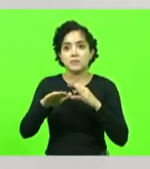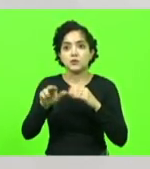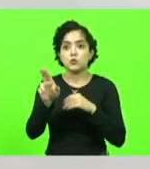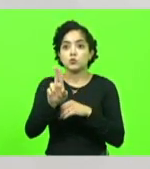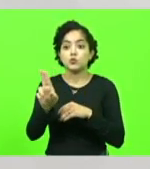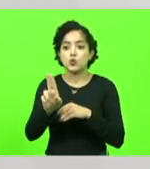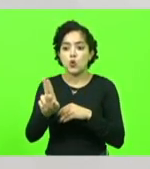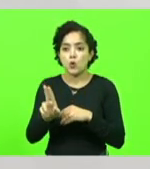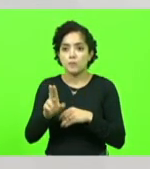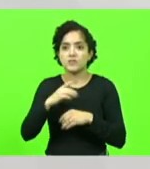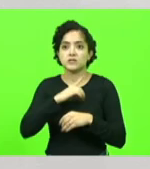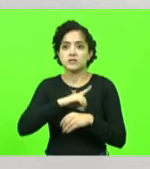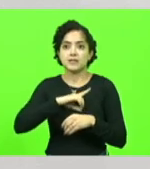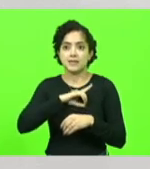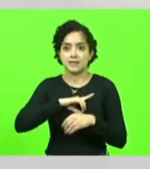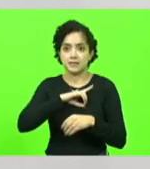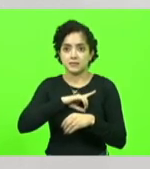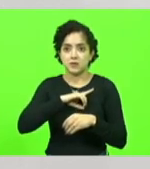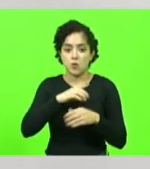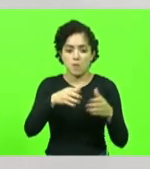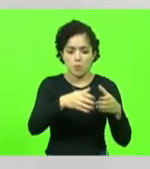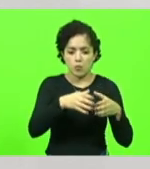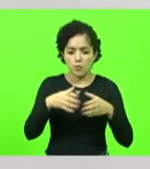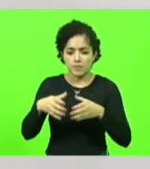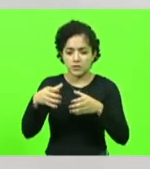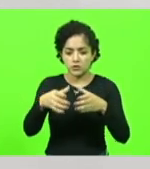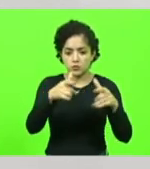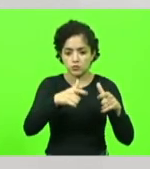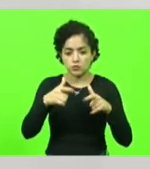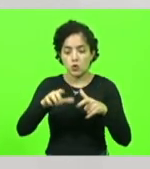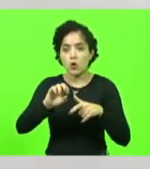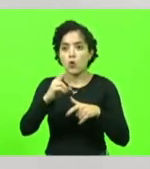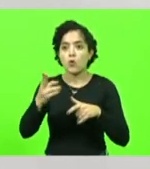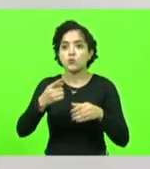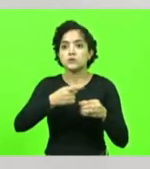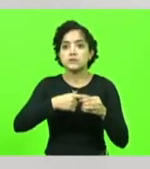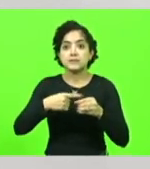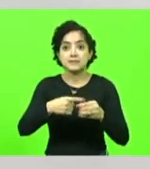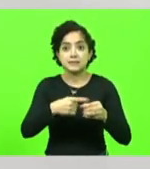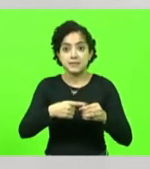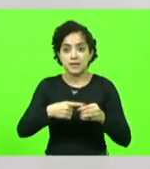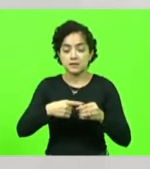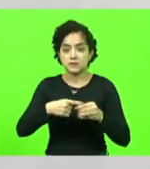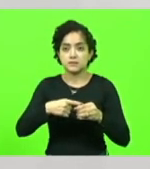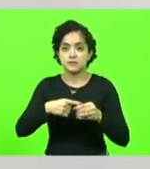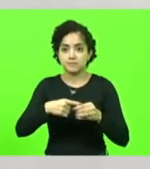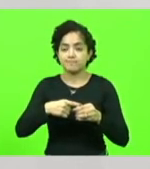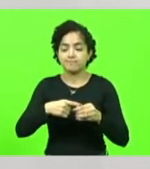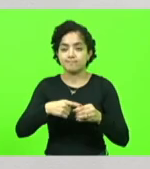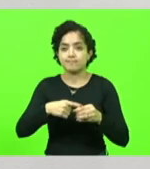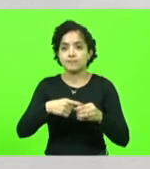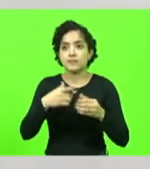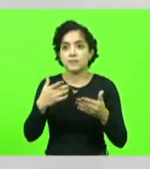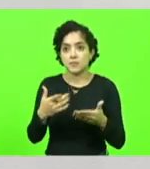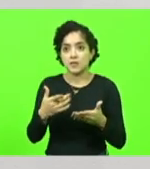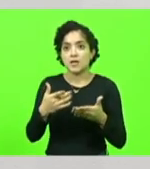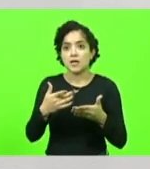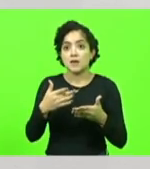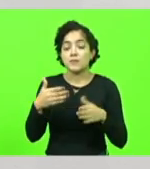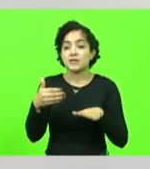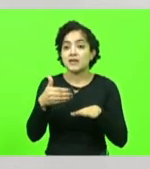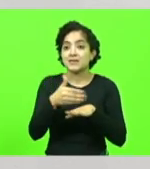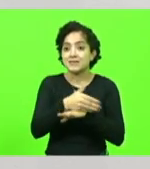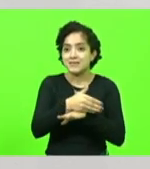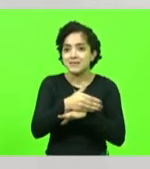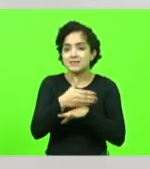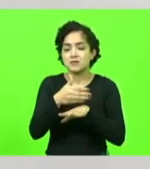de delegados por micro-região ou cidades de médio grande porte, para que a gente possa ter um acesso para